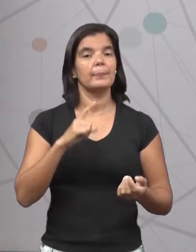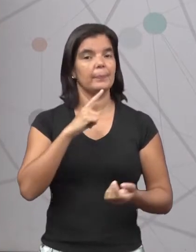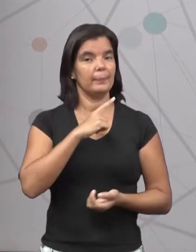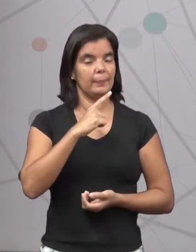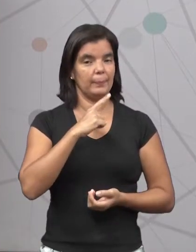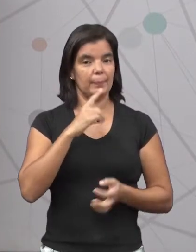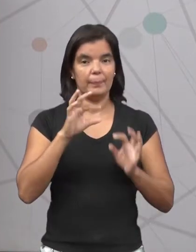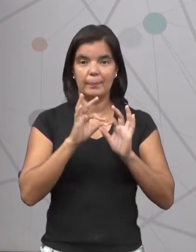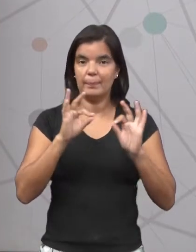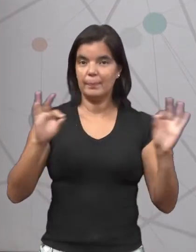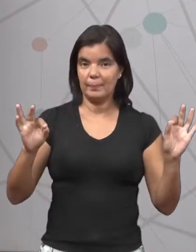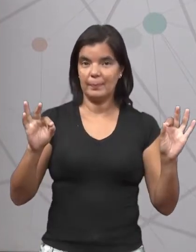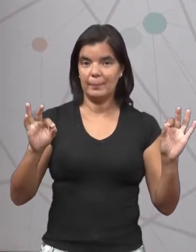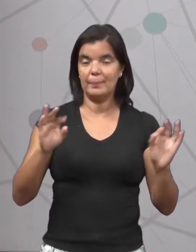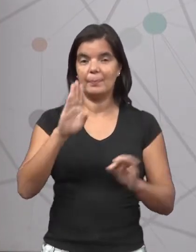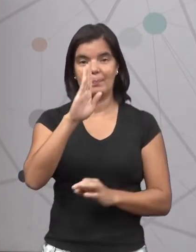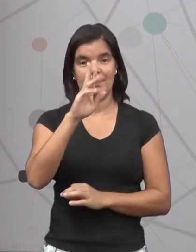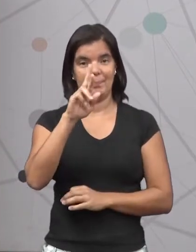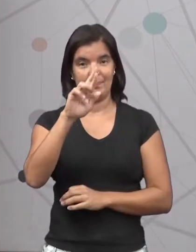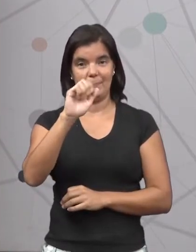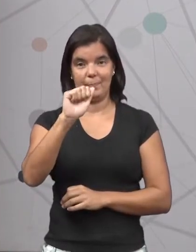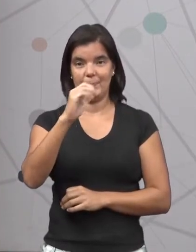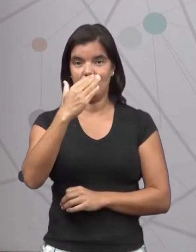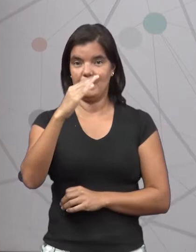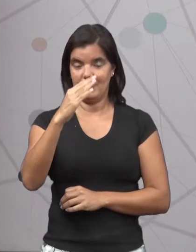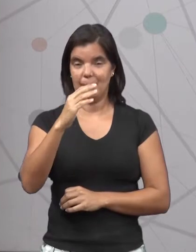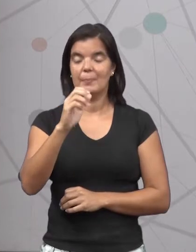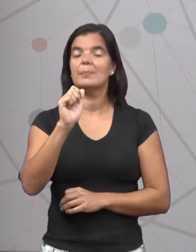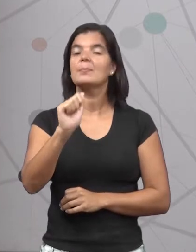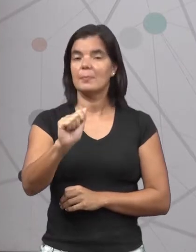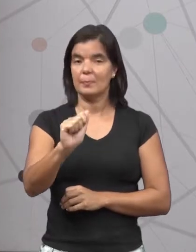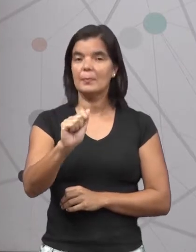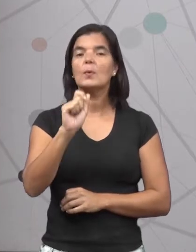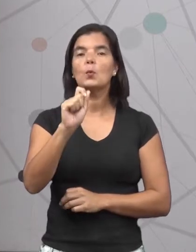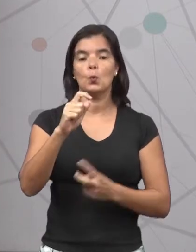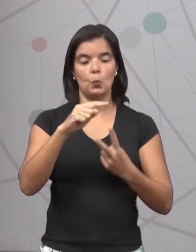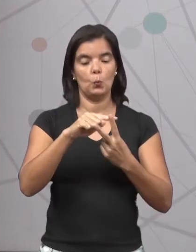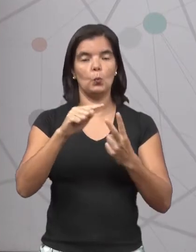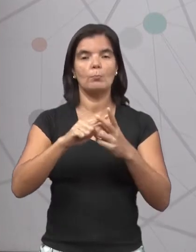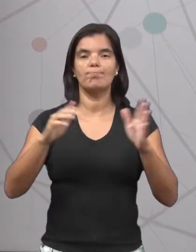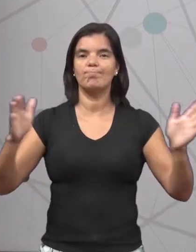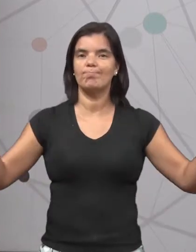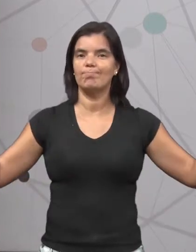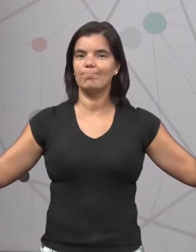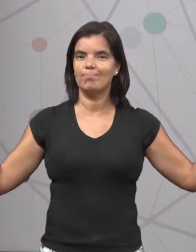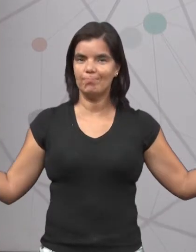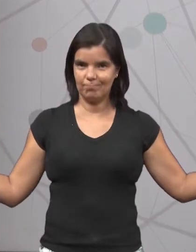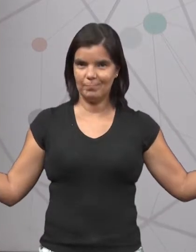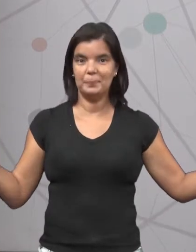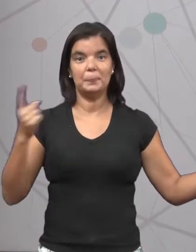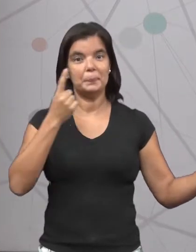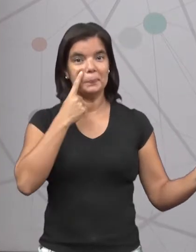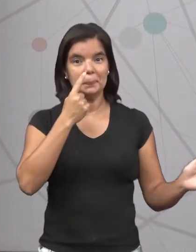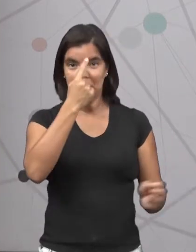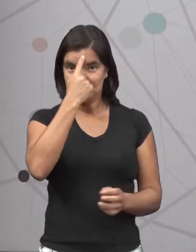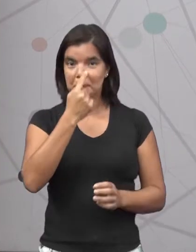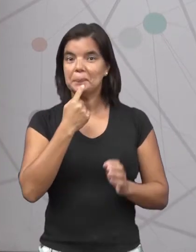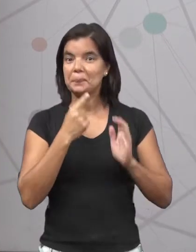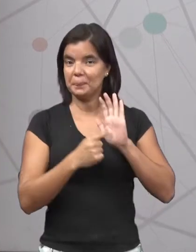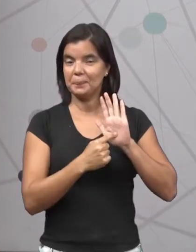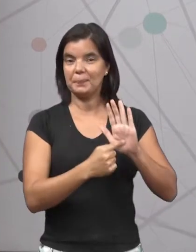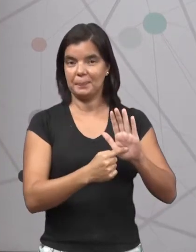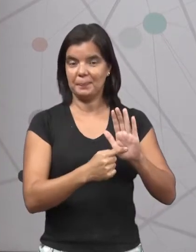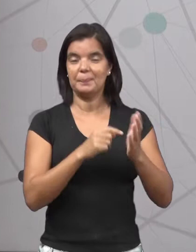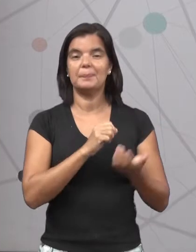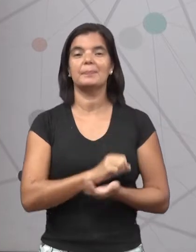Temos a medida da braça, que é a medida de 2 braços abertos, como vocês podem ver